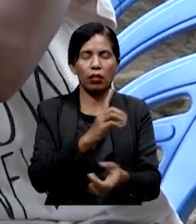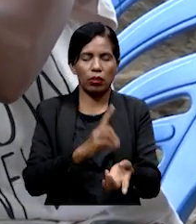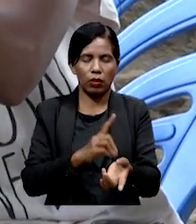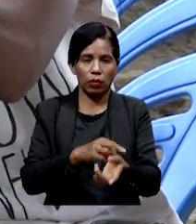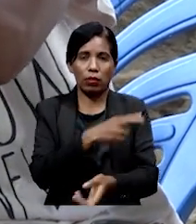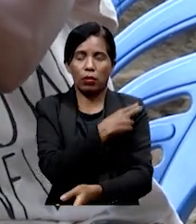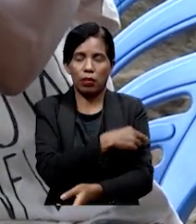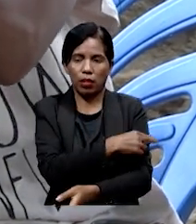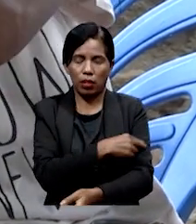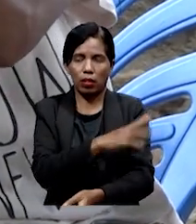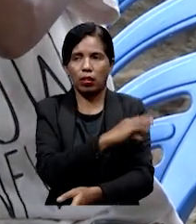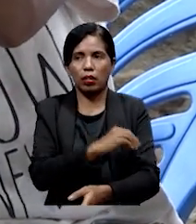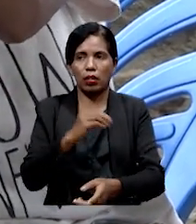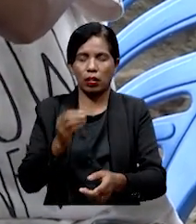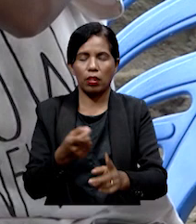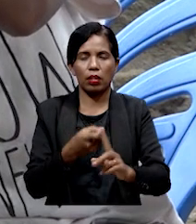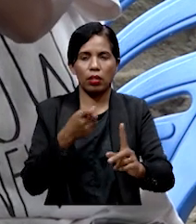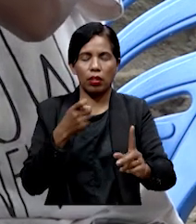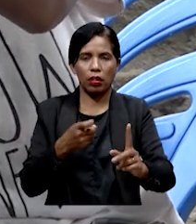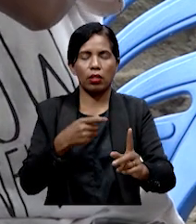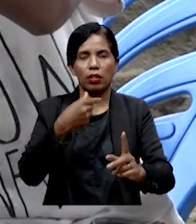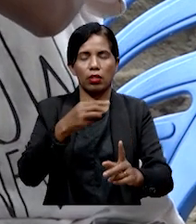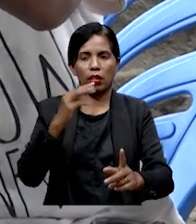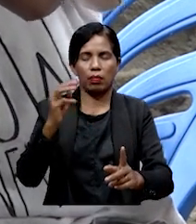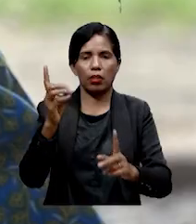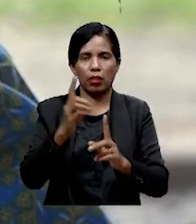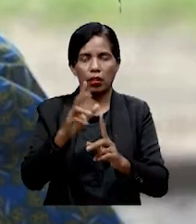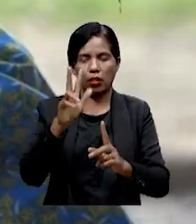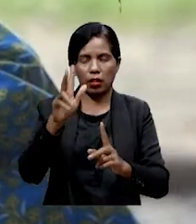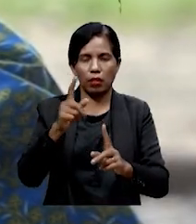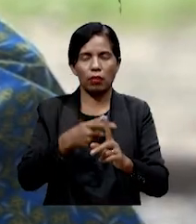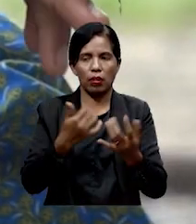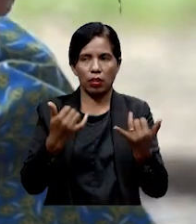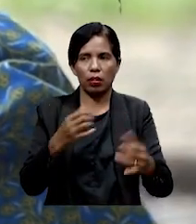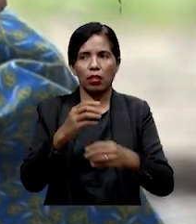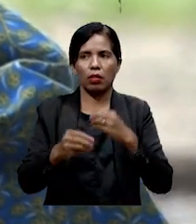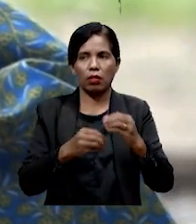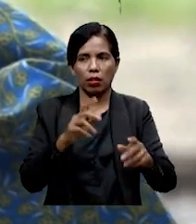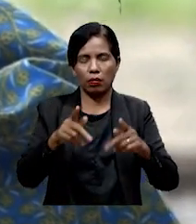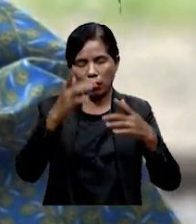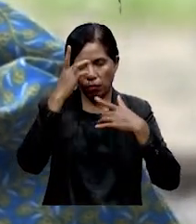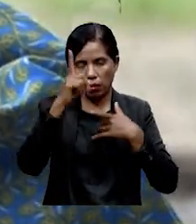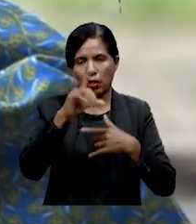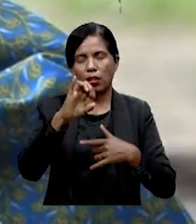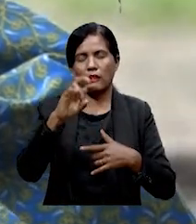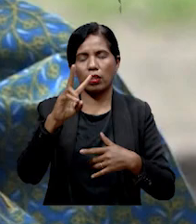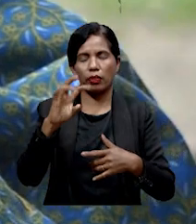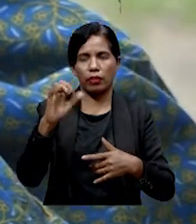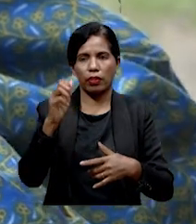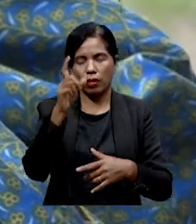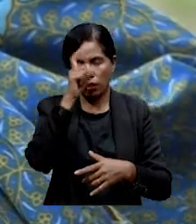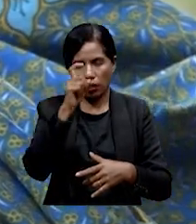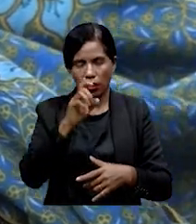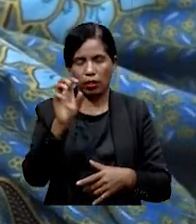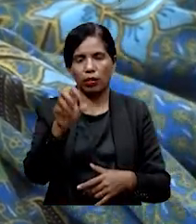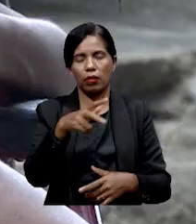Nacional, rafoi e a reportagem ida e a GMN e a Lorontolo Fulané, quando a paciente Lívia dos Santos, a idade